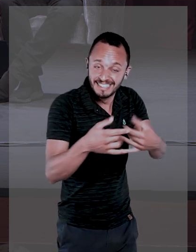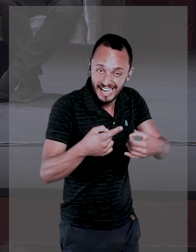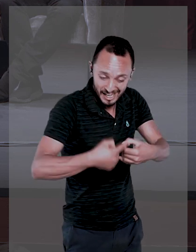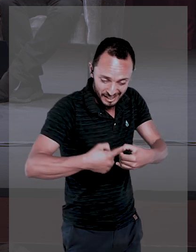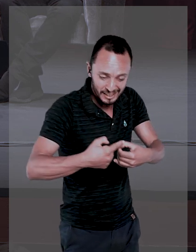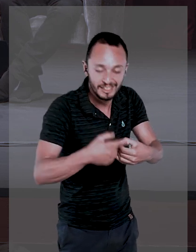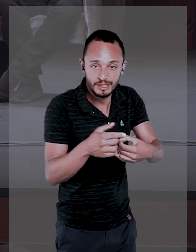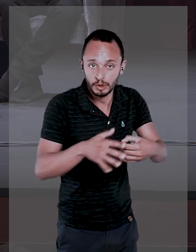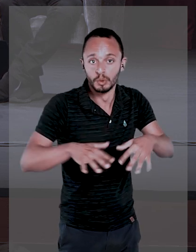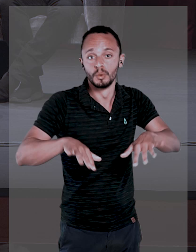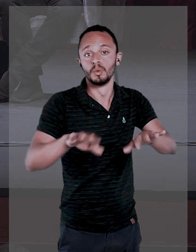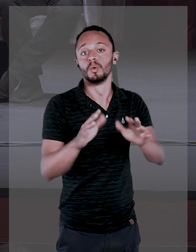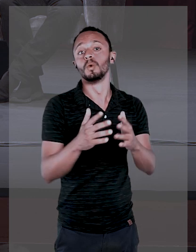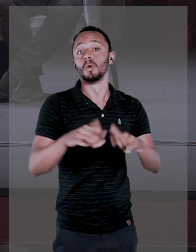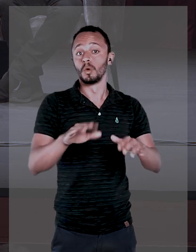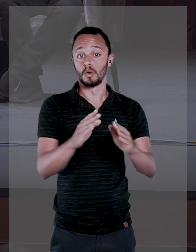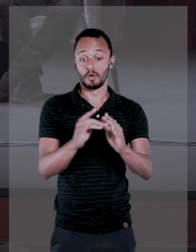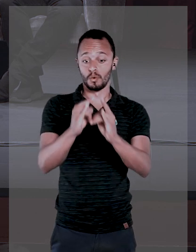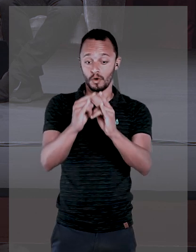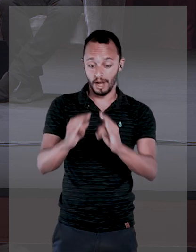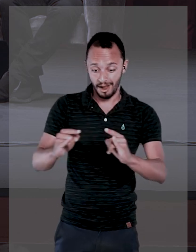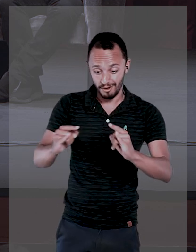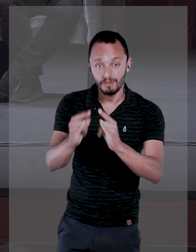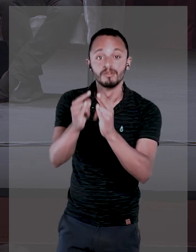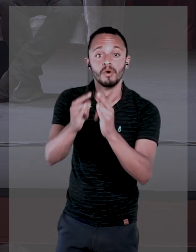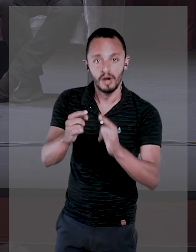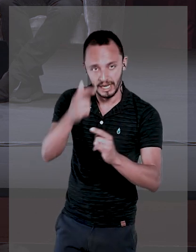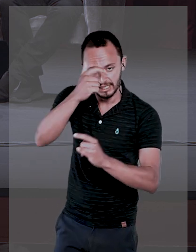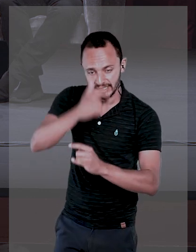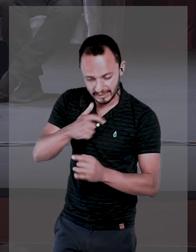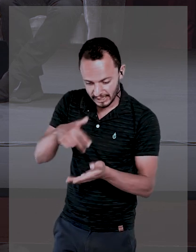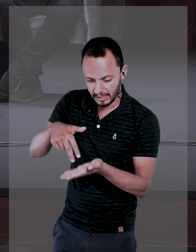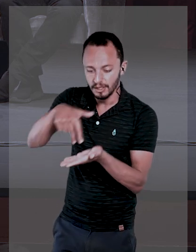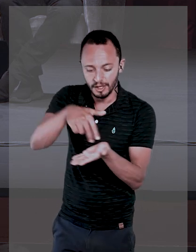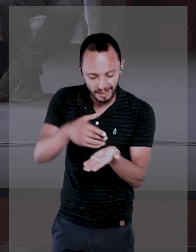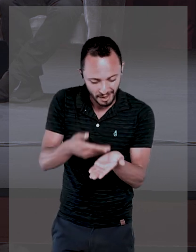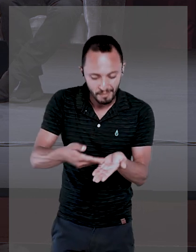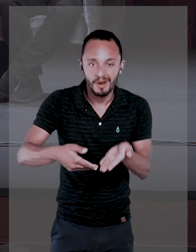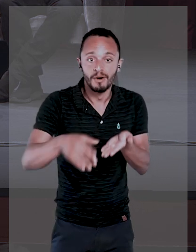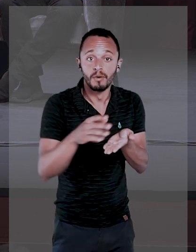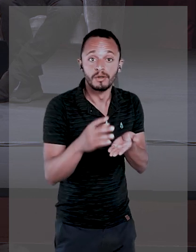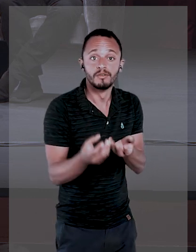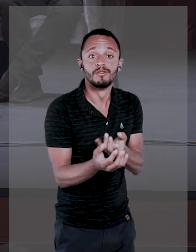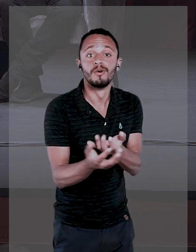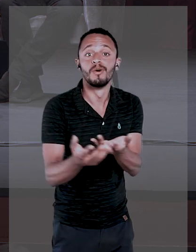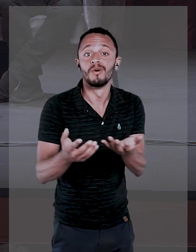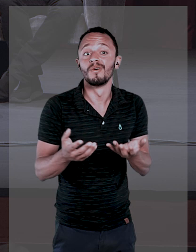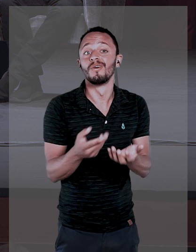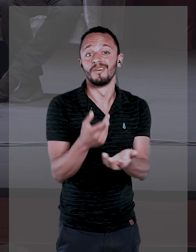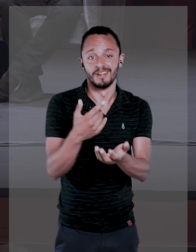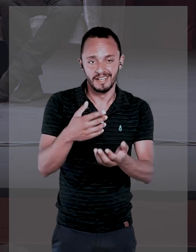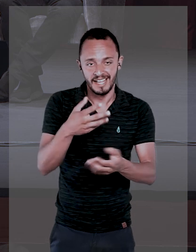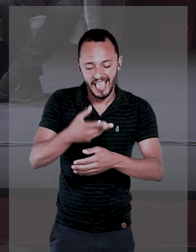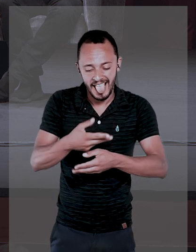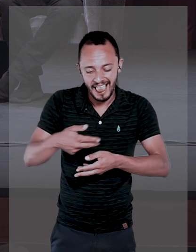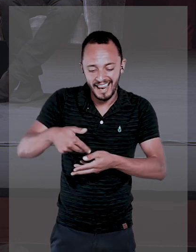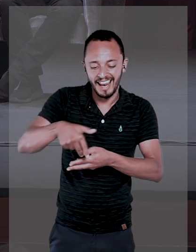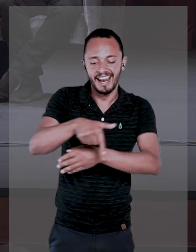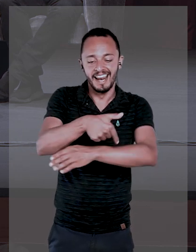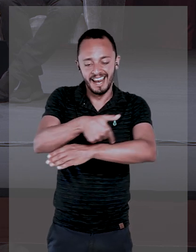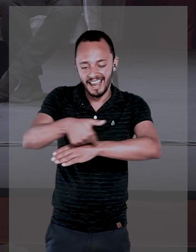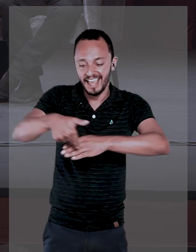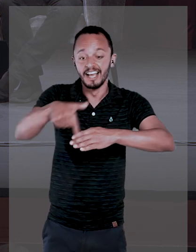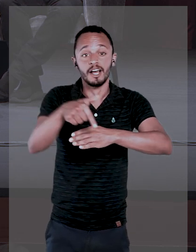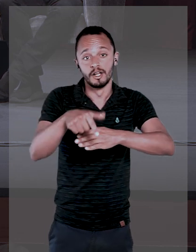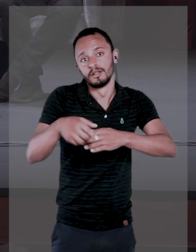Tatu. Aquela cidade, um mulato, jacu, um menino Cafu. A serenidade, a mão da memória que o